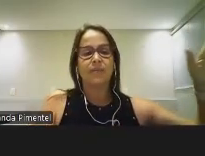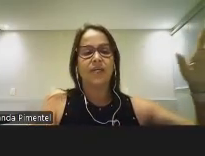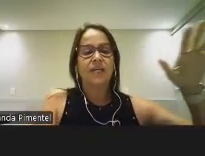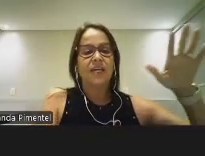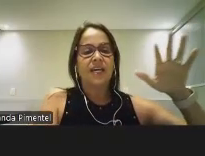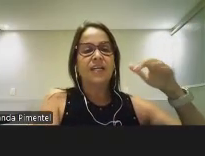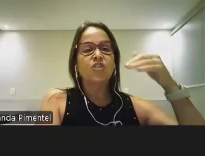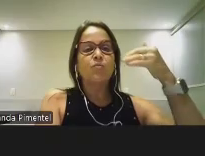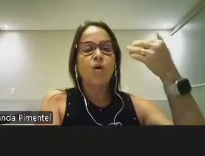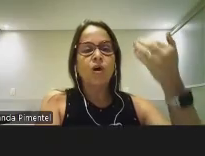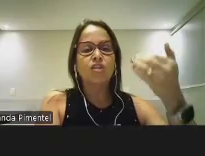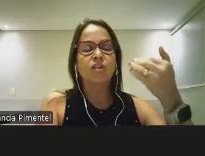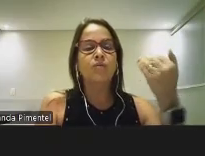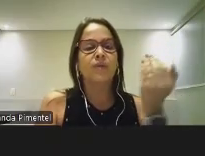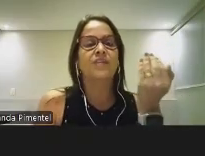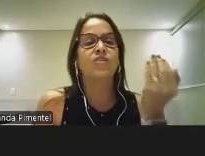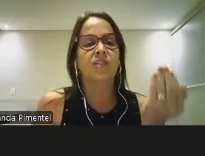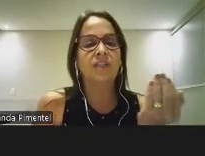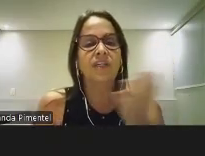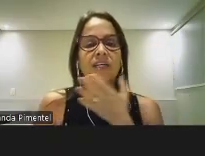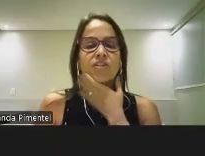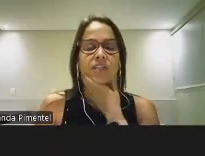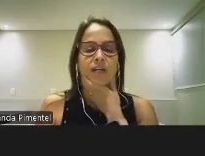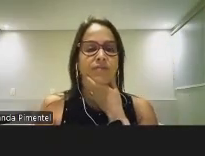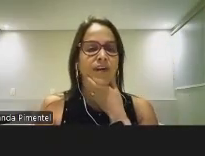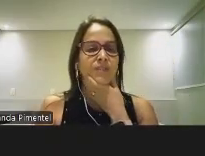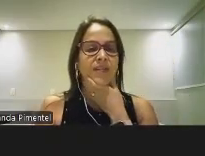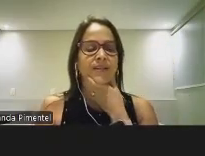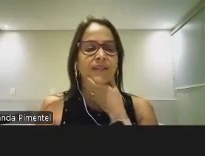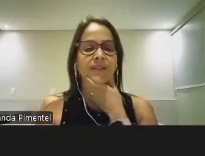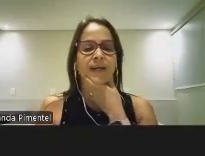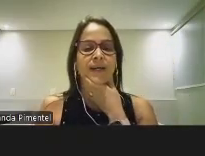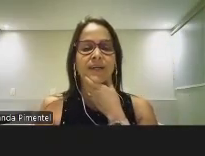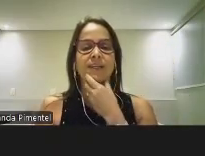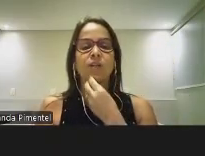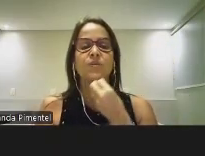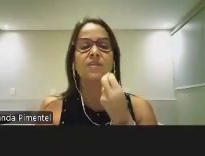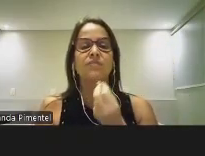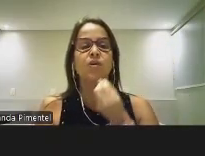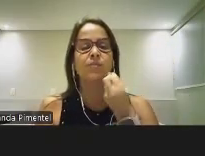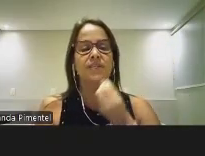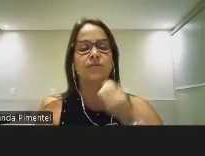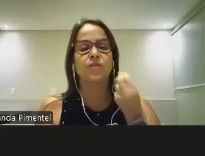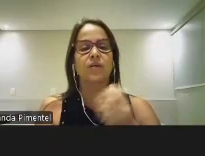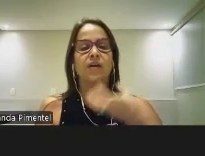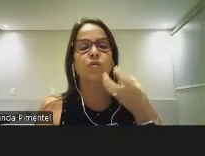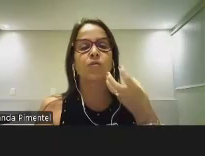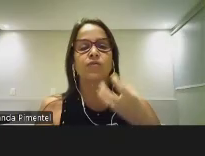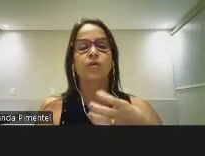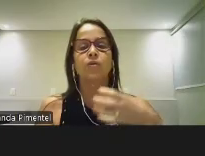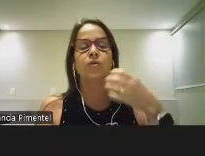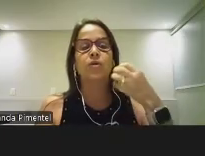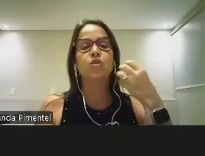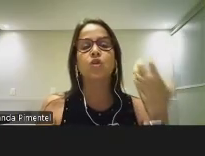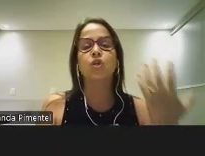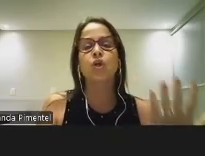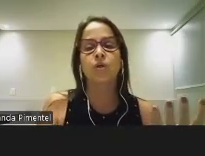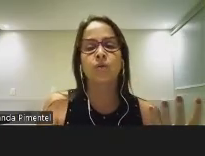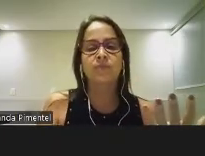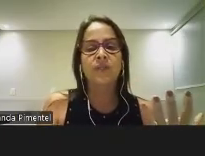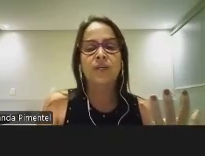nosso exame, eles mostram para a gente que a gente está na fase mais adiantada, inclusive começa a funcionar como um